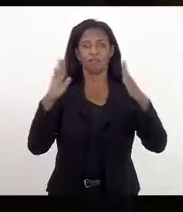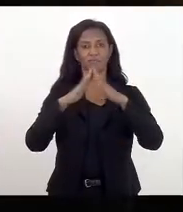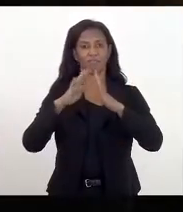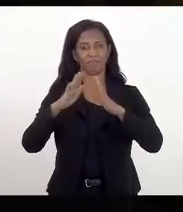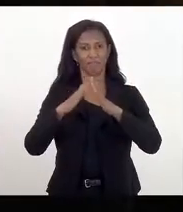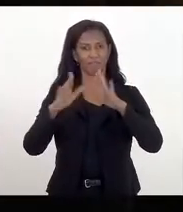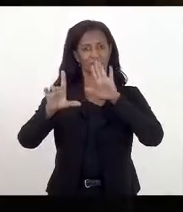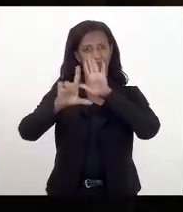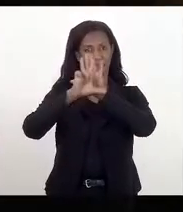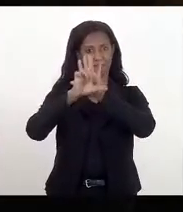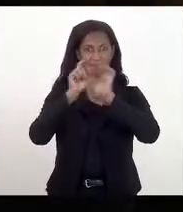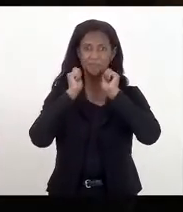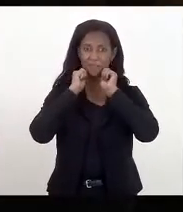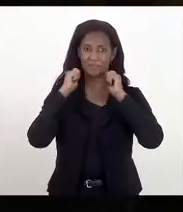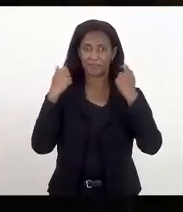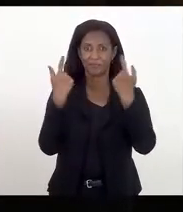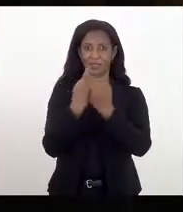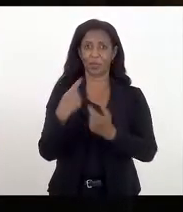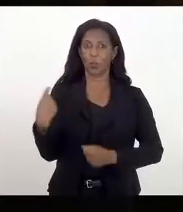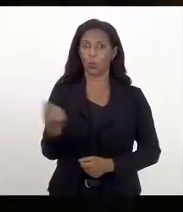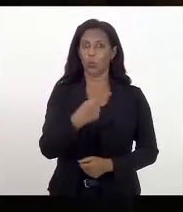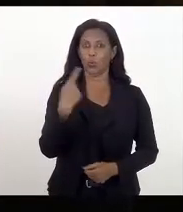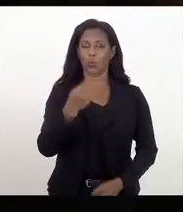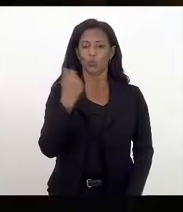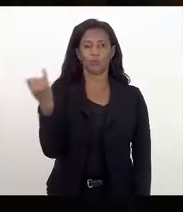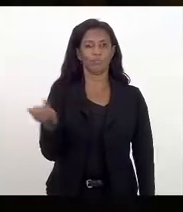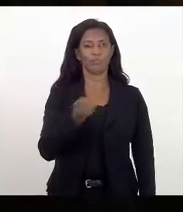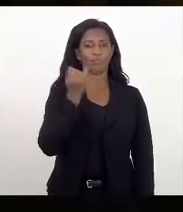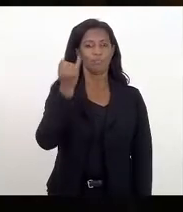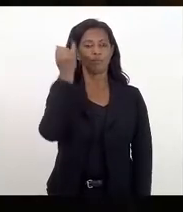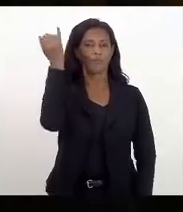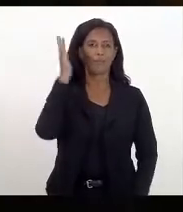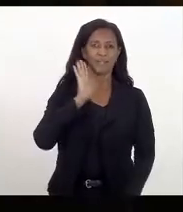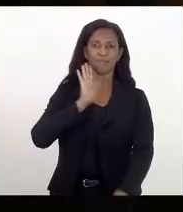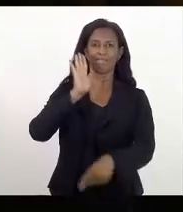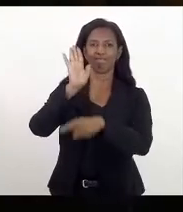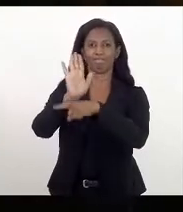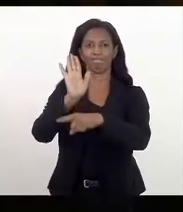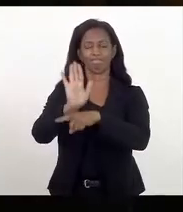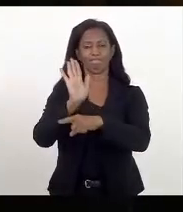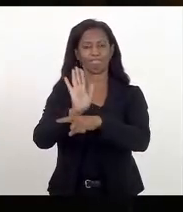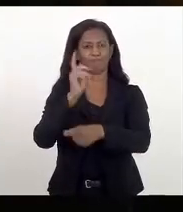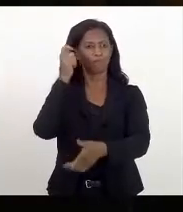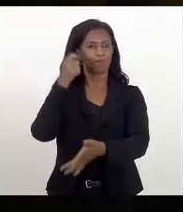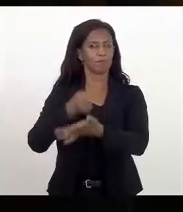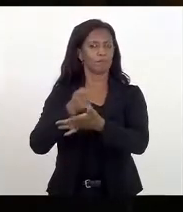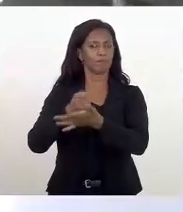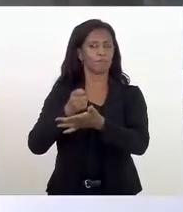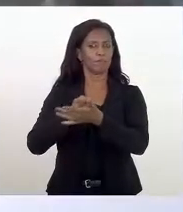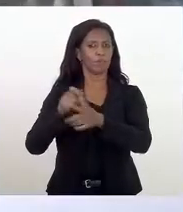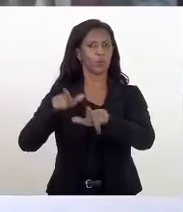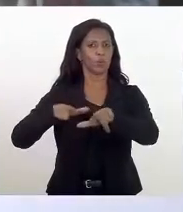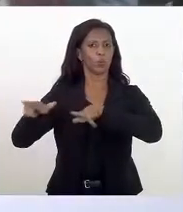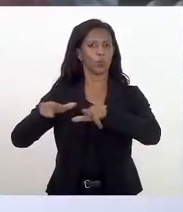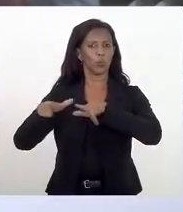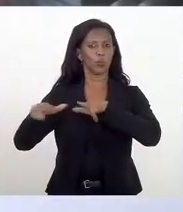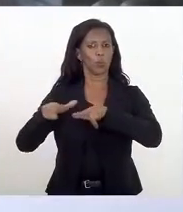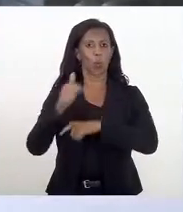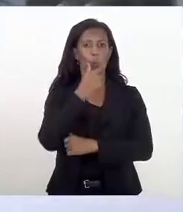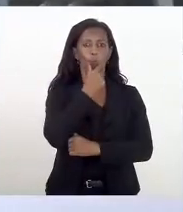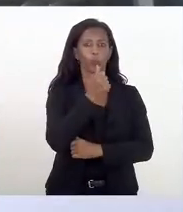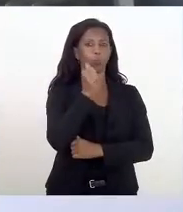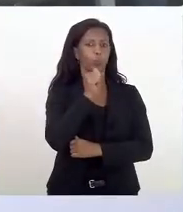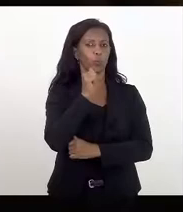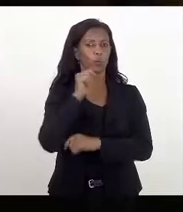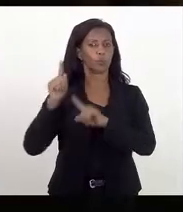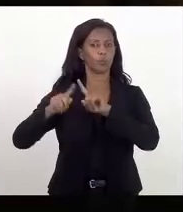legislativa, o nosso papel em defesa e intransigente dos servidores e das servidoras